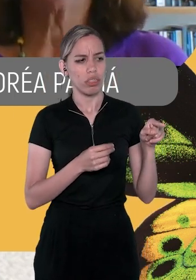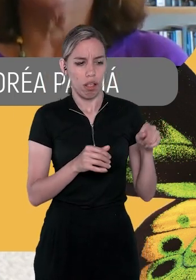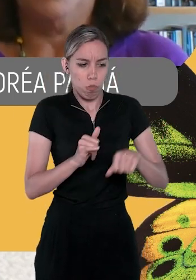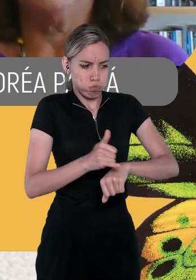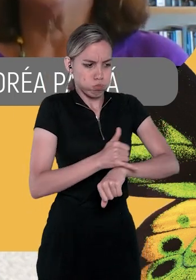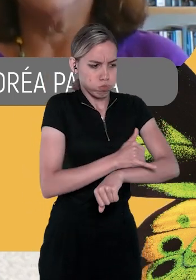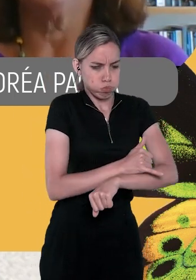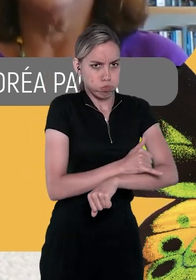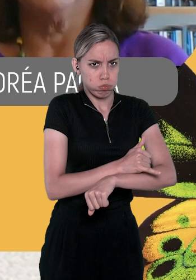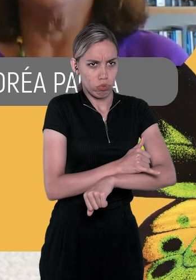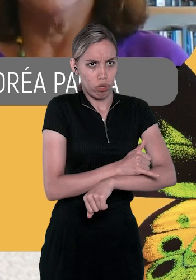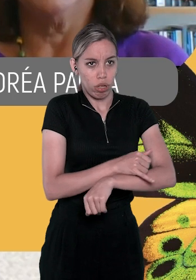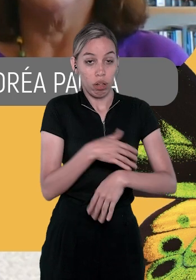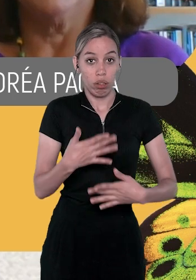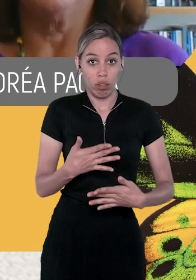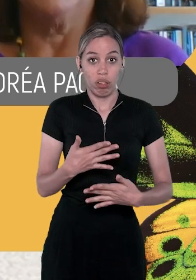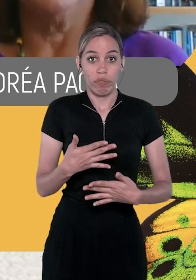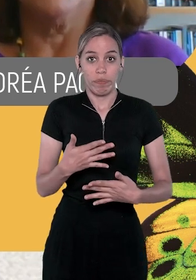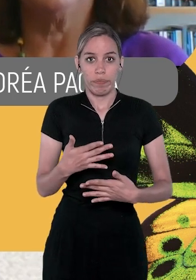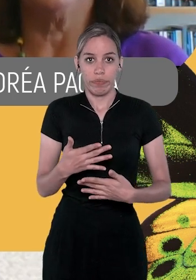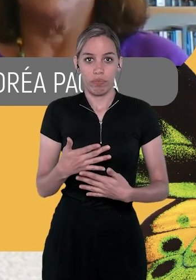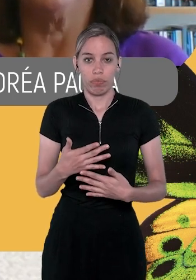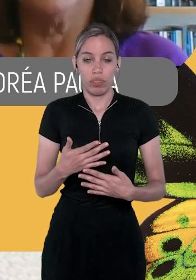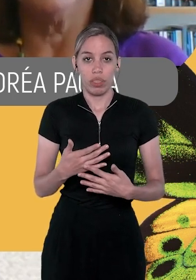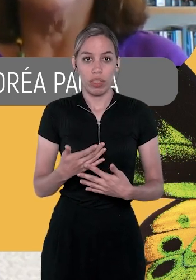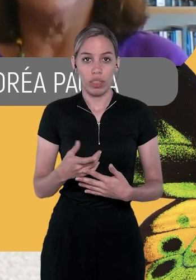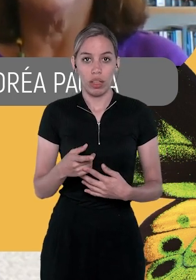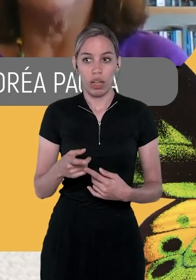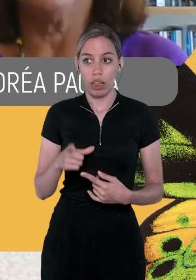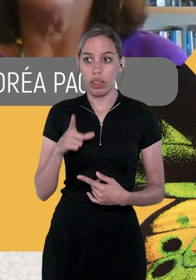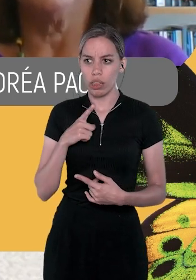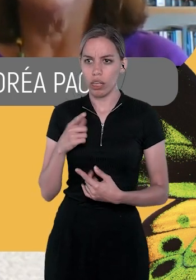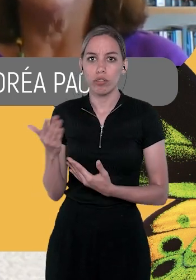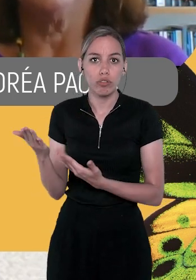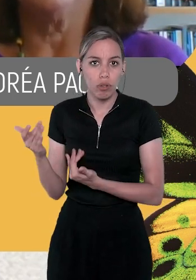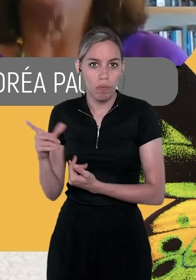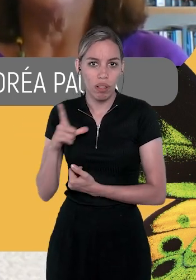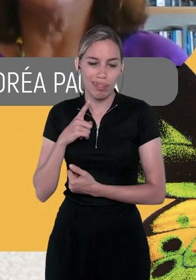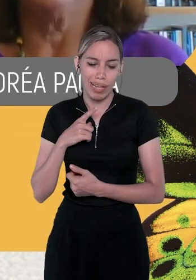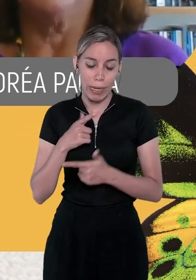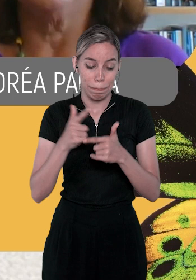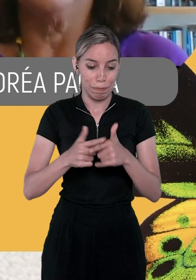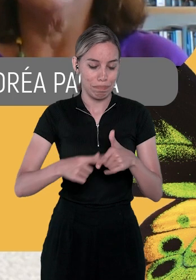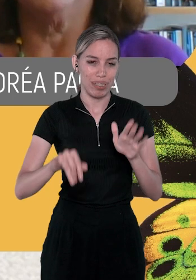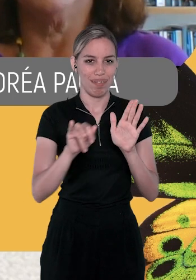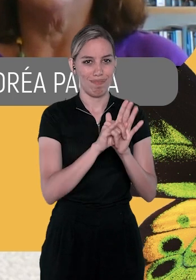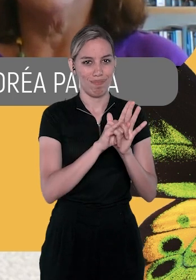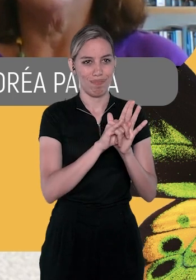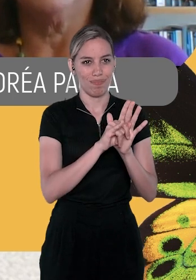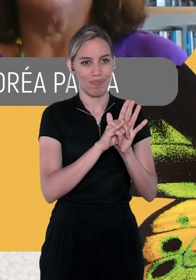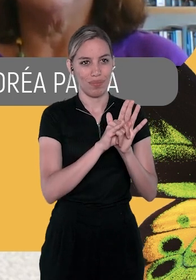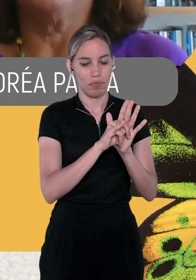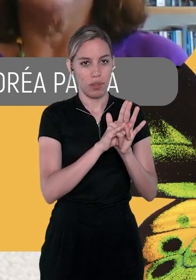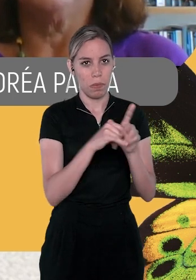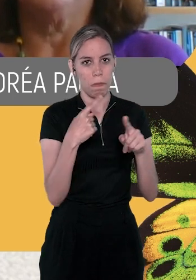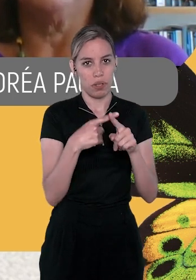gordo, enfim, quer dizer, a gente ia fazendo, né? A adolescência é uma crise de identidade, né? Quer dizer, você